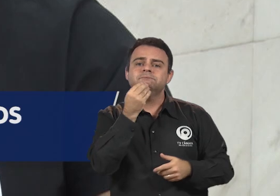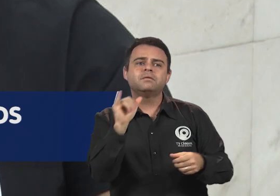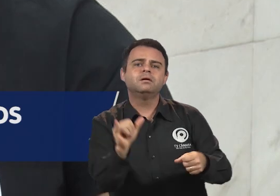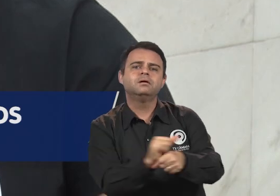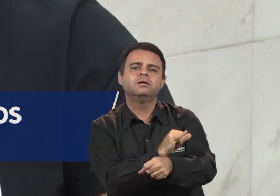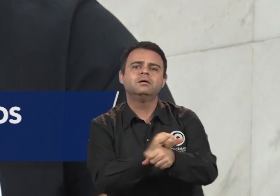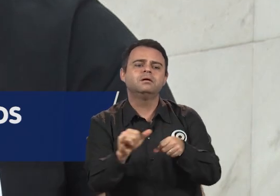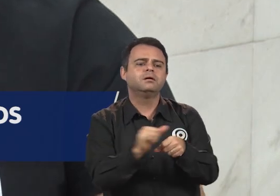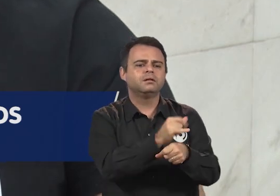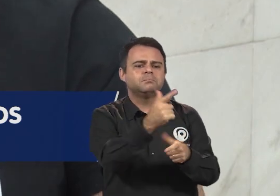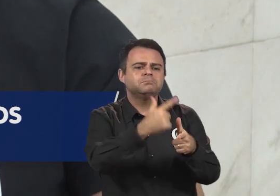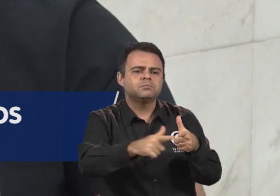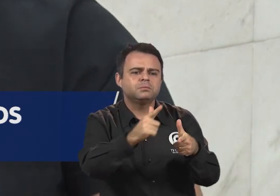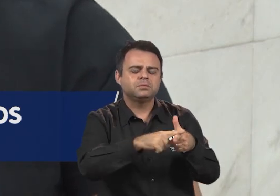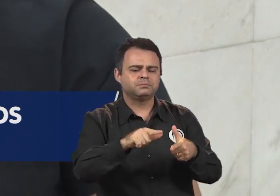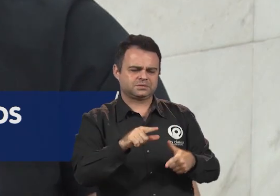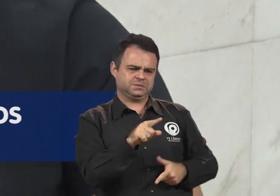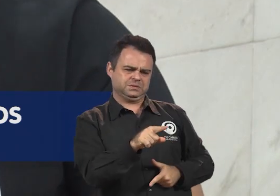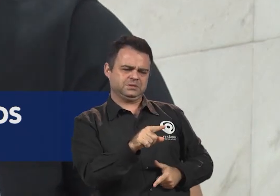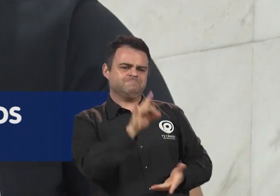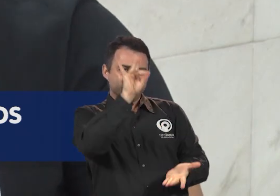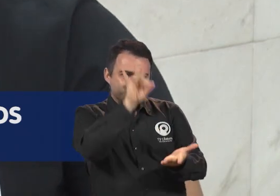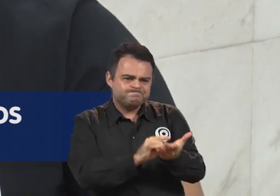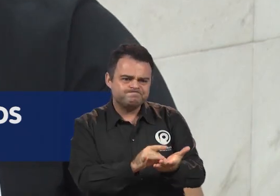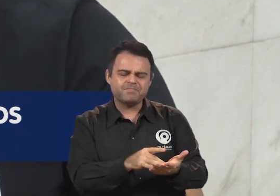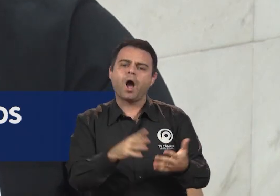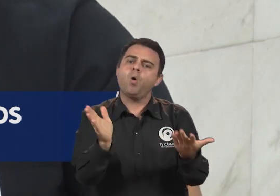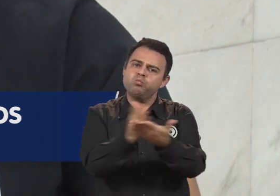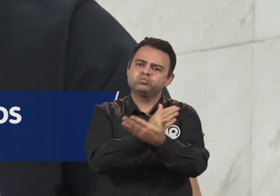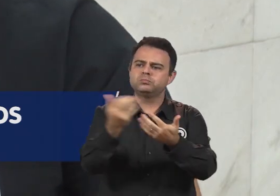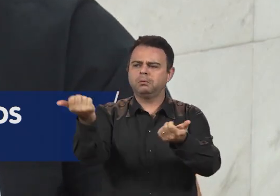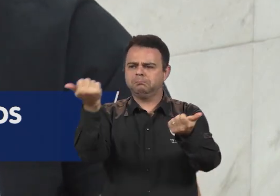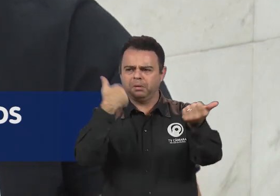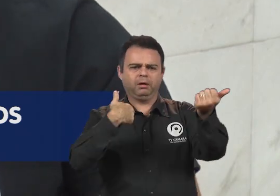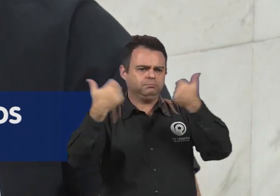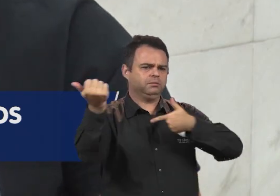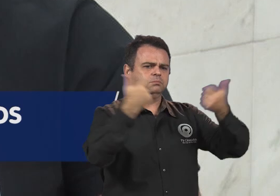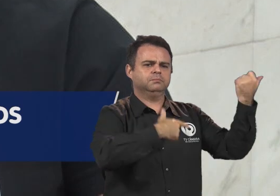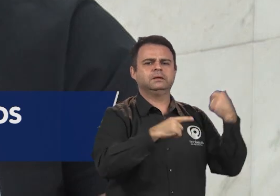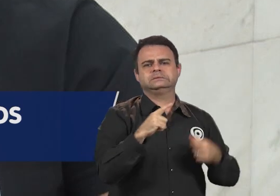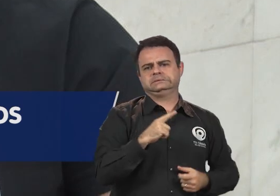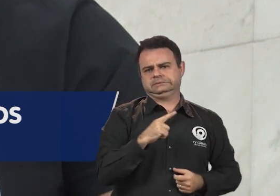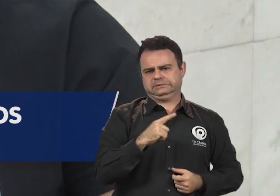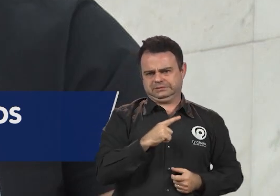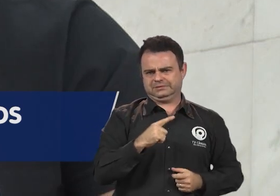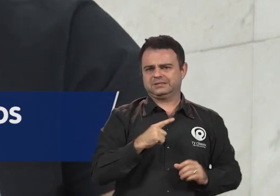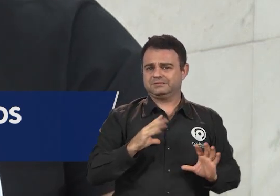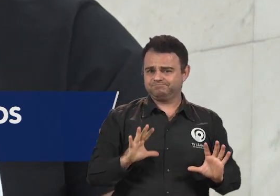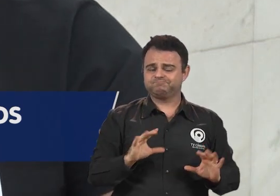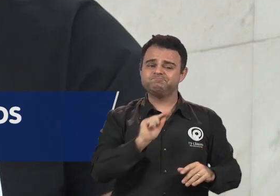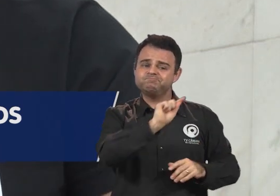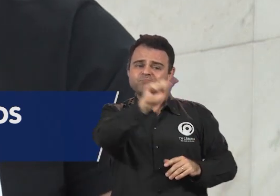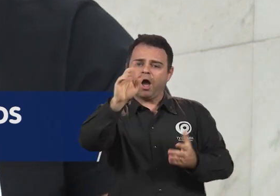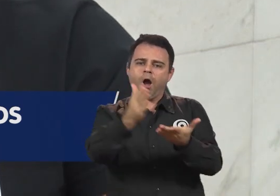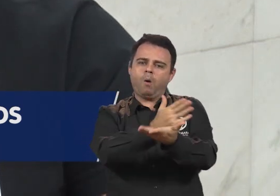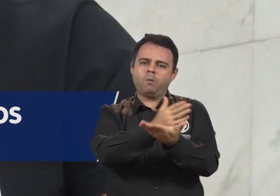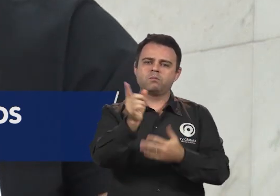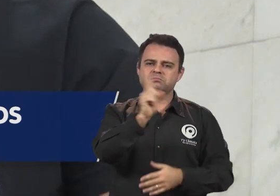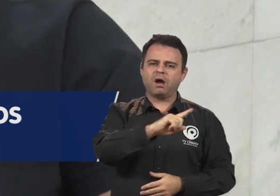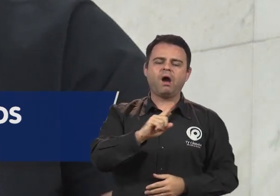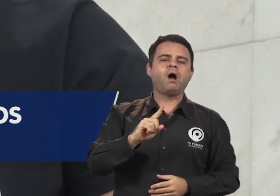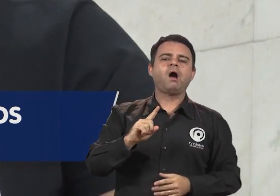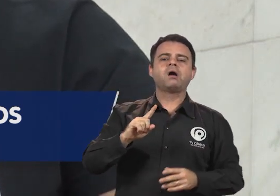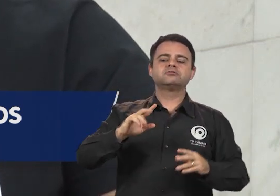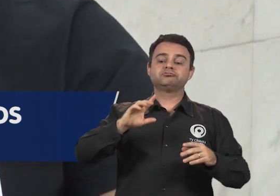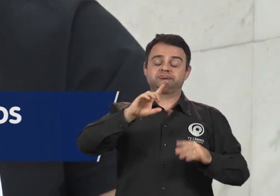problema com realidade, encarar muitas vezes as críticas em frente a esse tema, porque a gente sabe que tem, às vezes, alguns defensores aí,